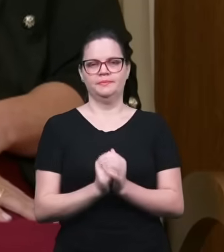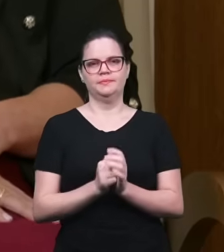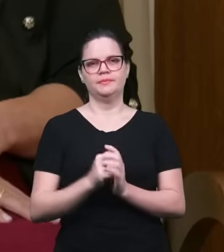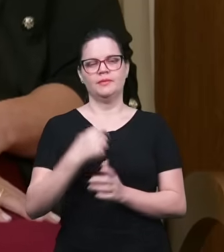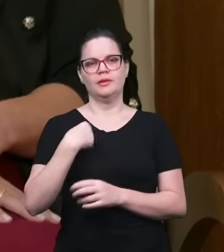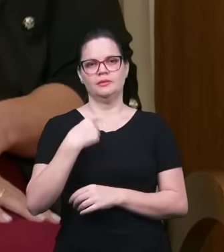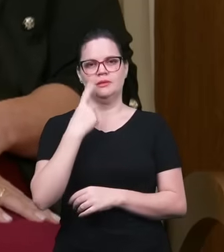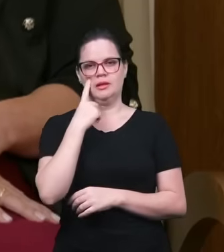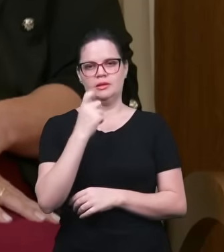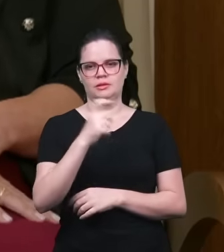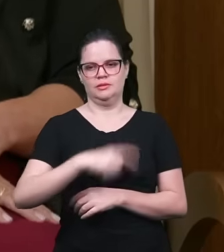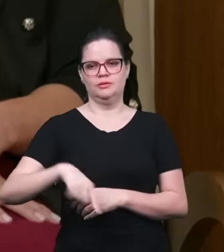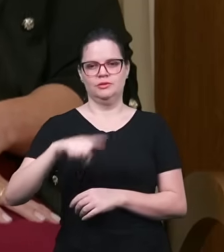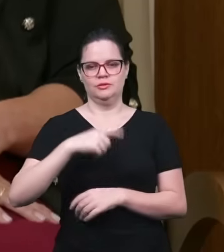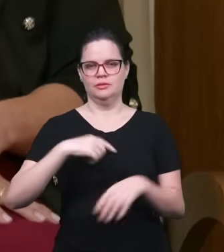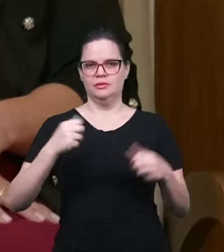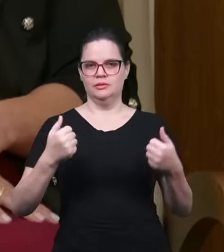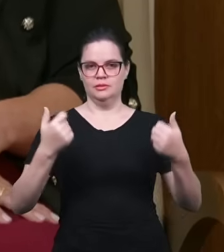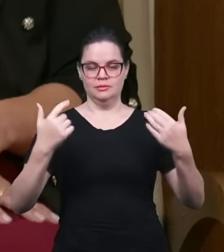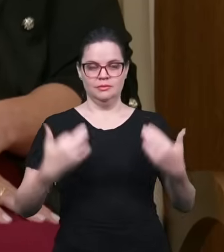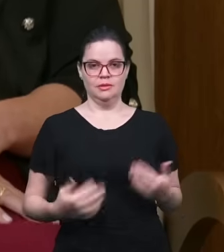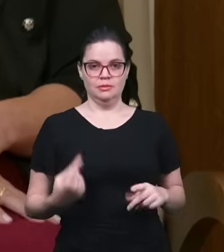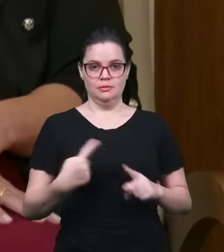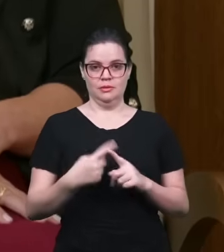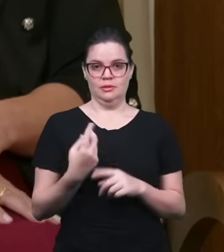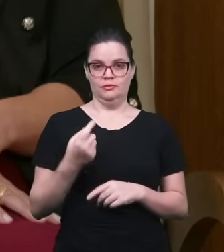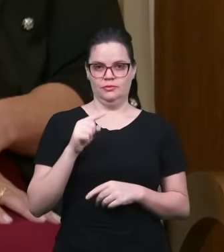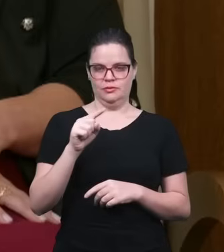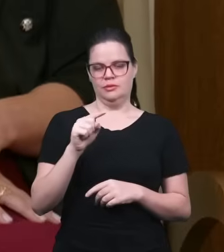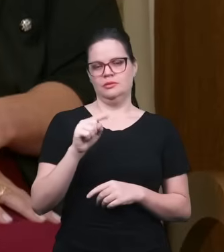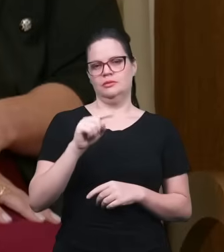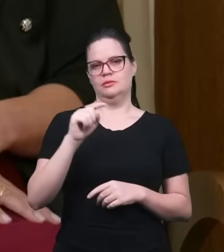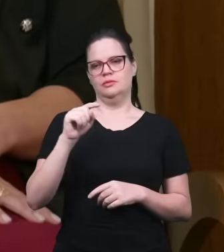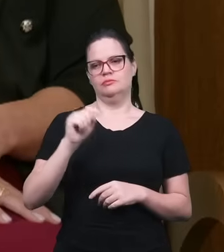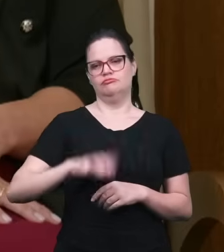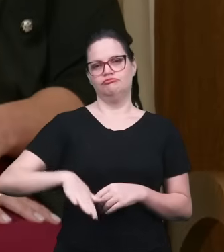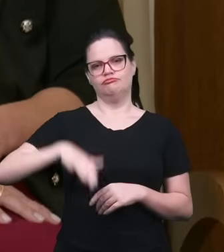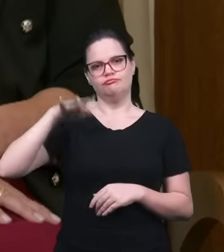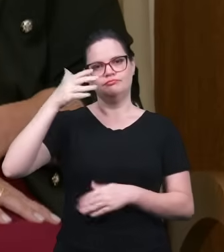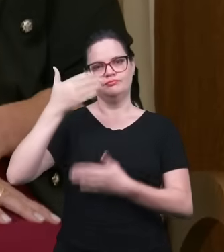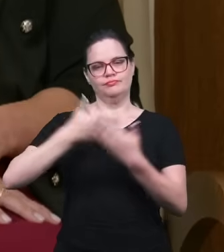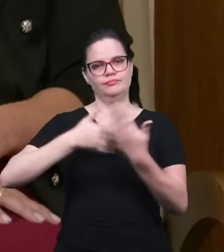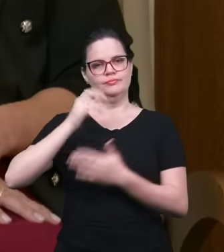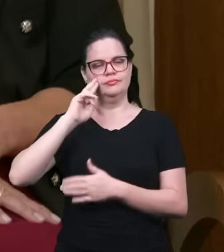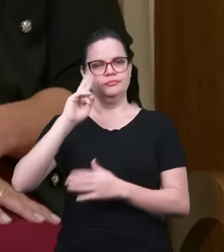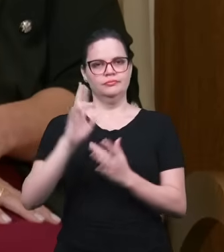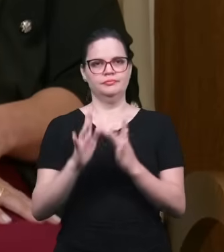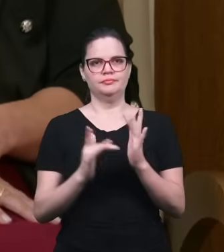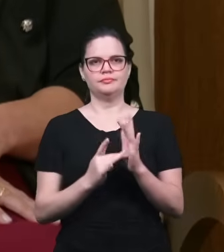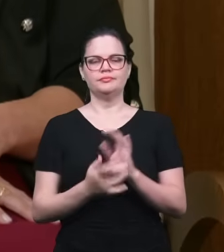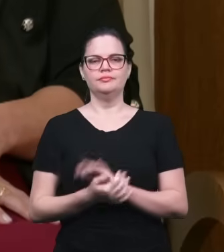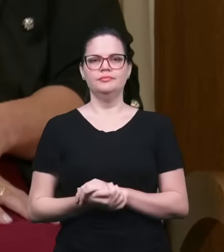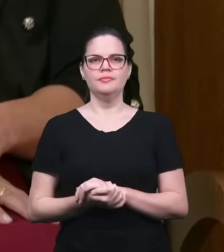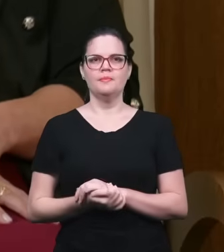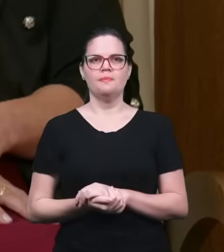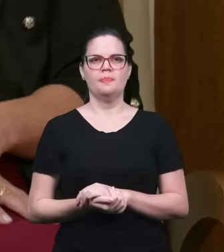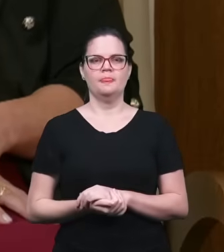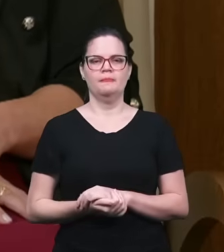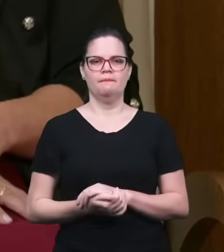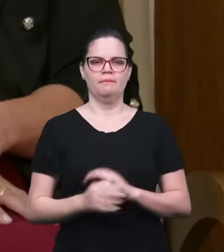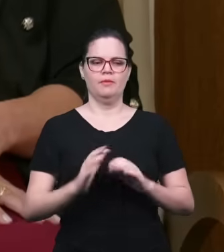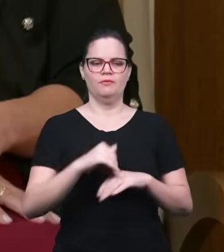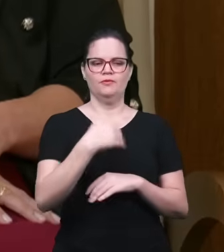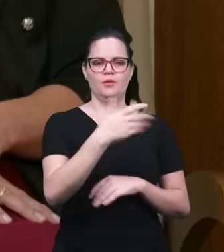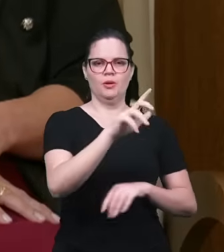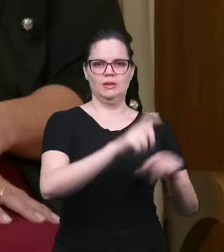falar isso, porque quando você cresce na presença do Senhor, Muitas vezes as pessoas não